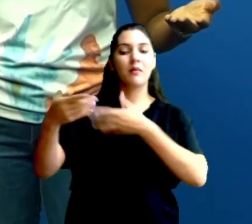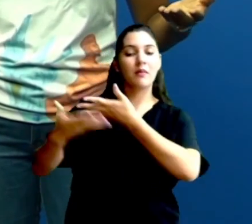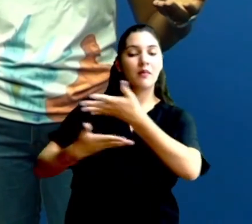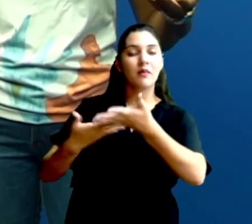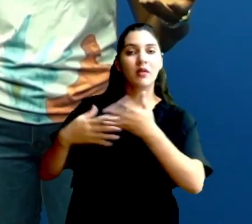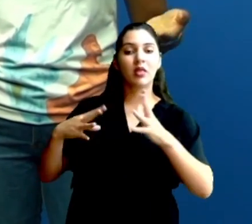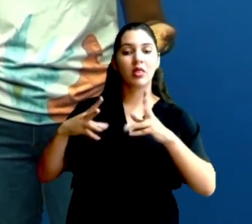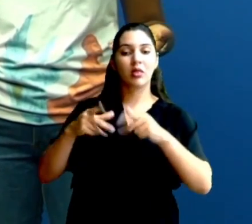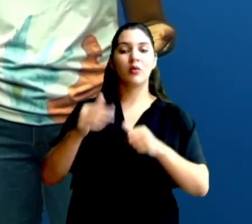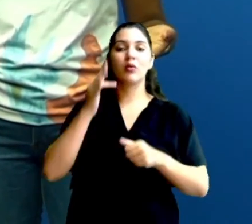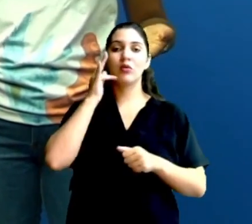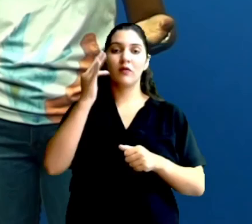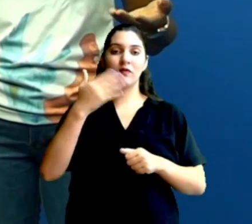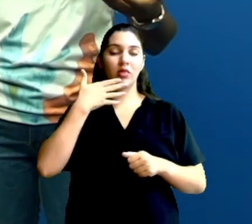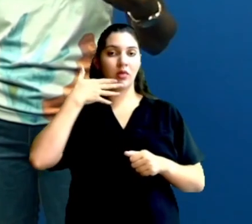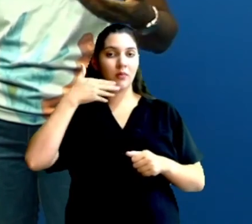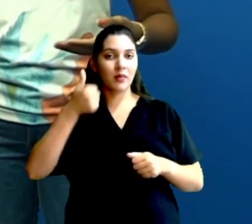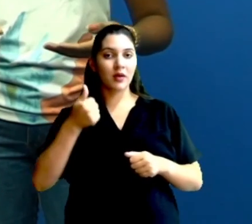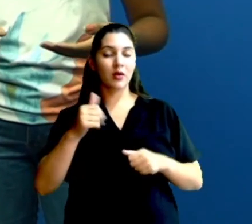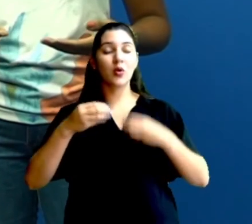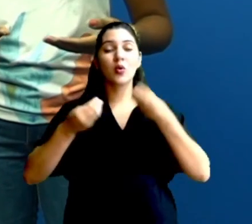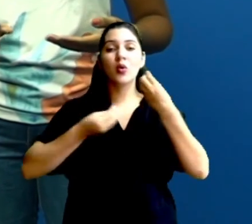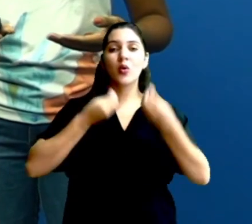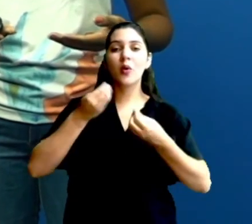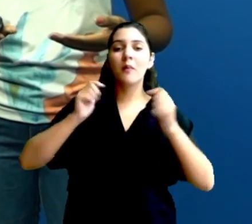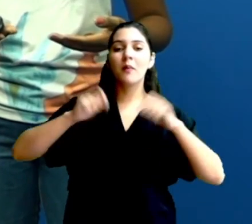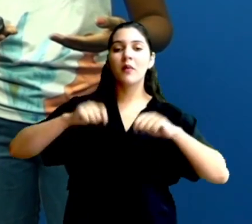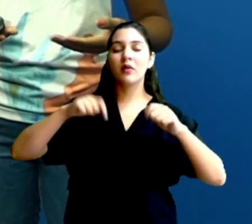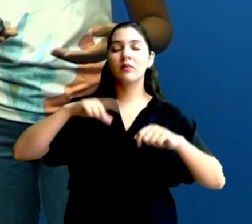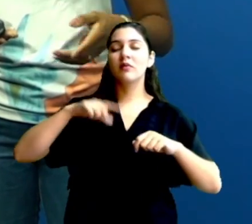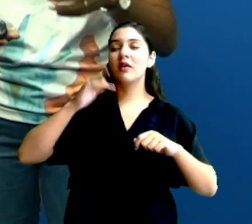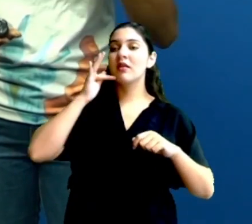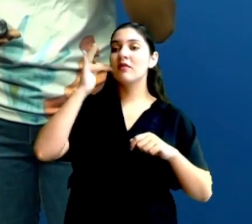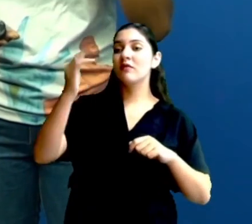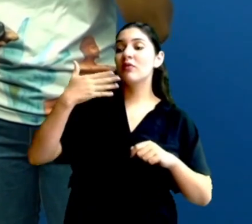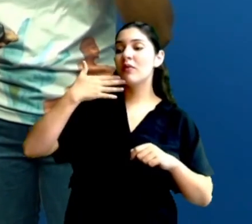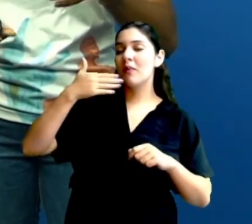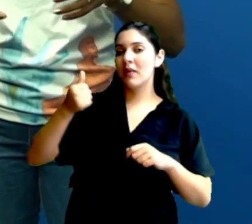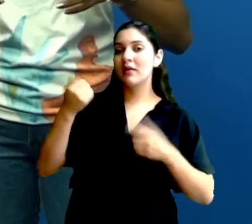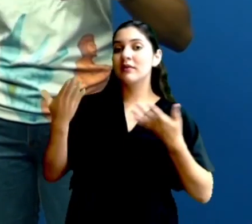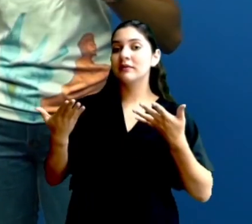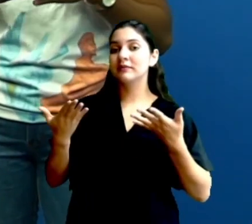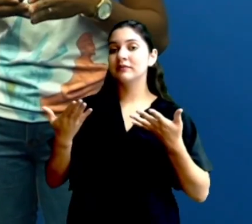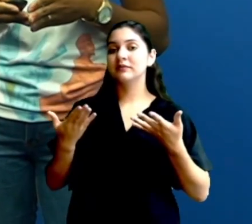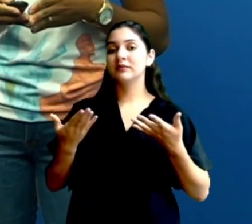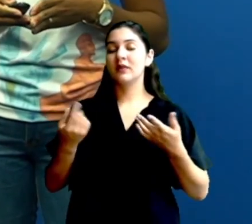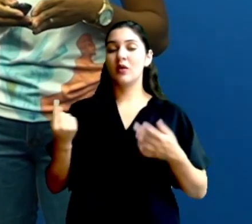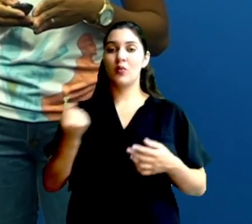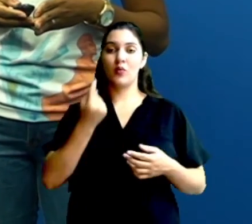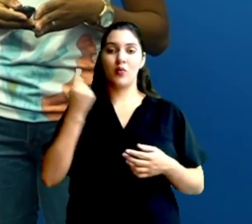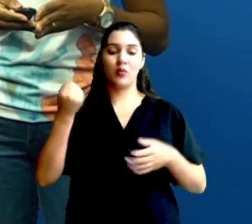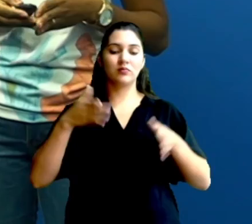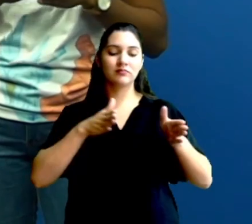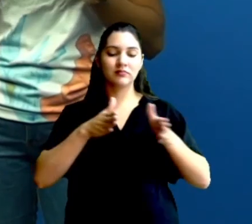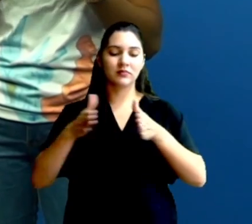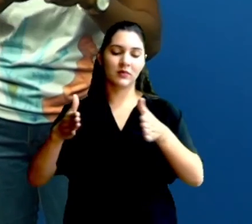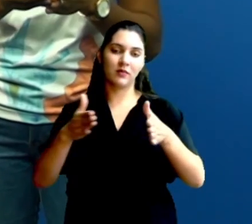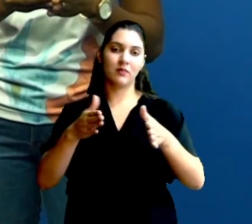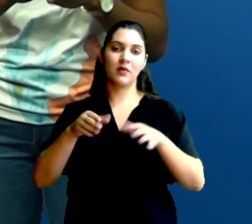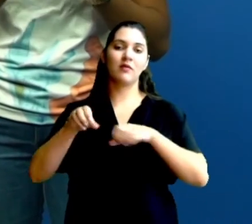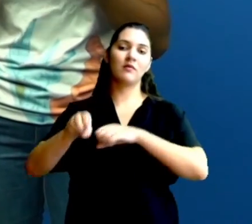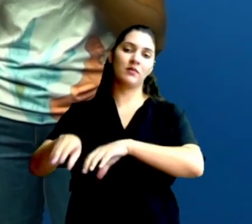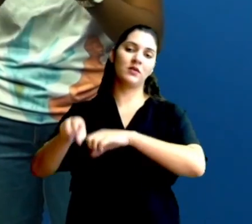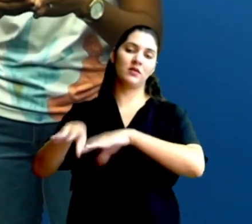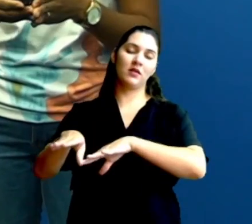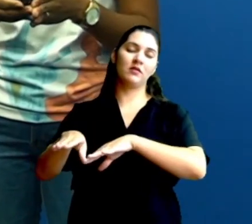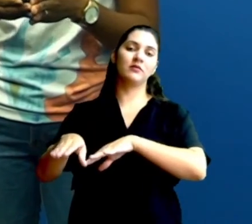todos um futuro melhor. Então, como é que a gente pode ter esse futuro melhor? É o único caminho, gente.